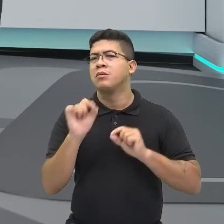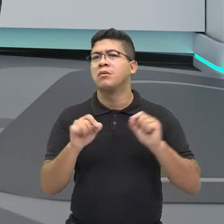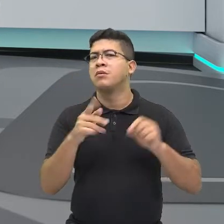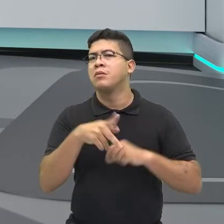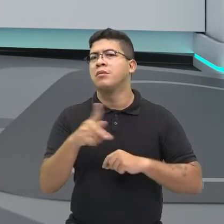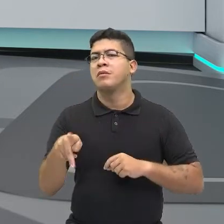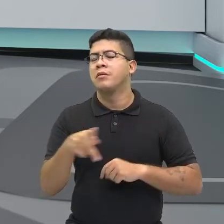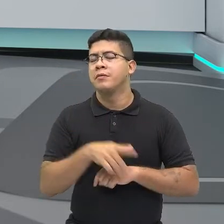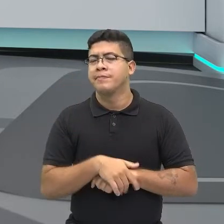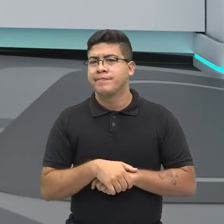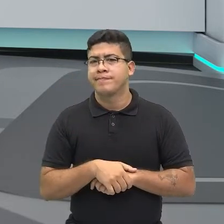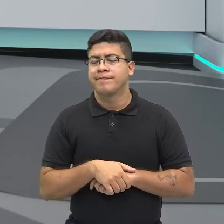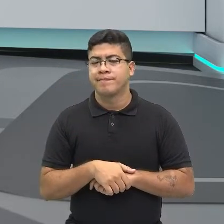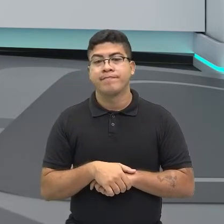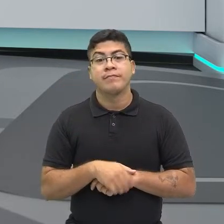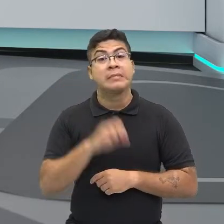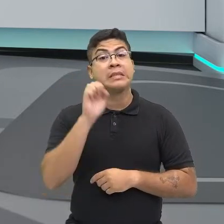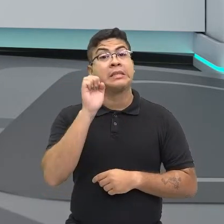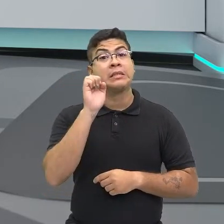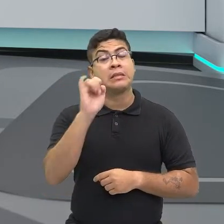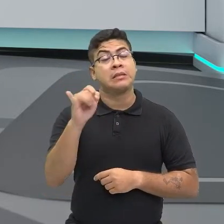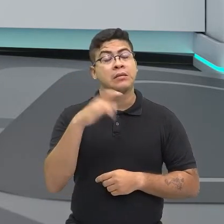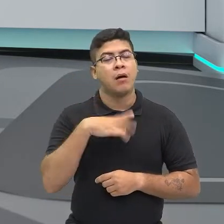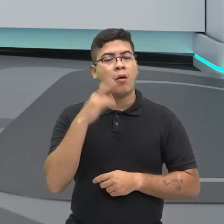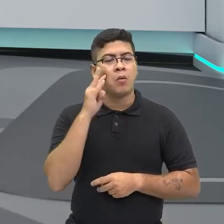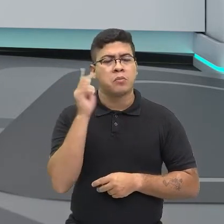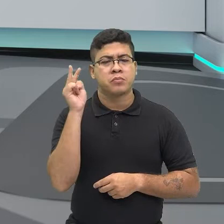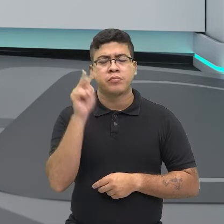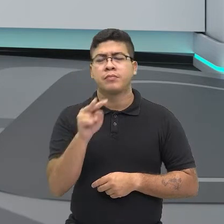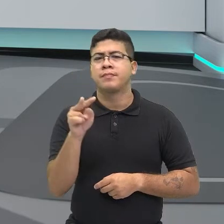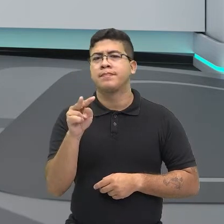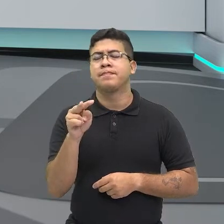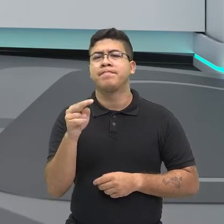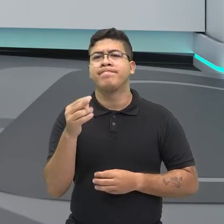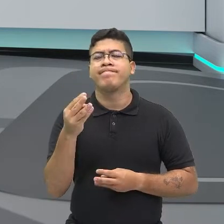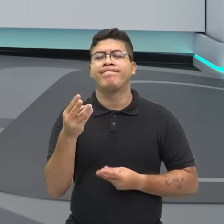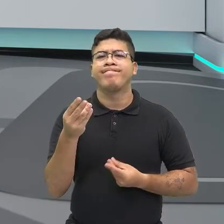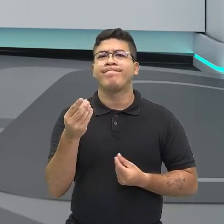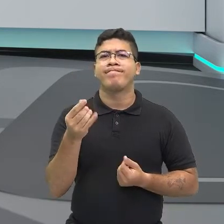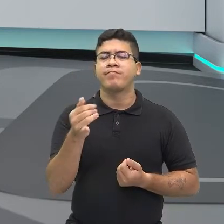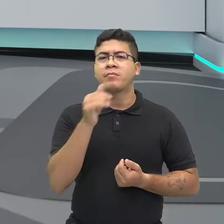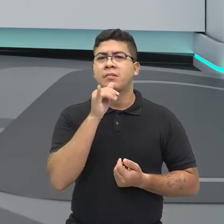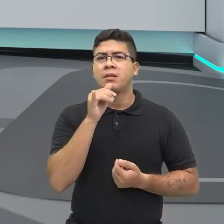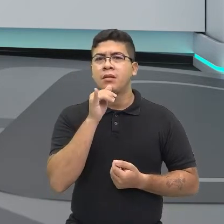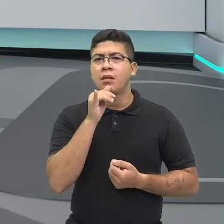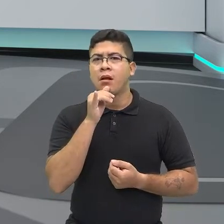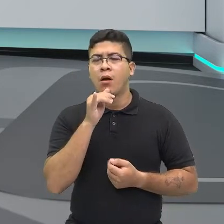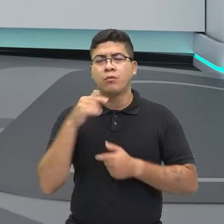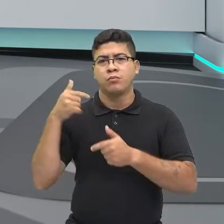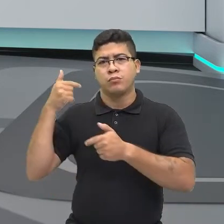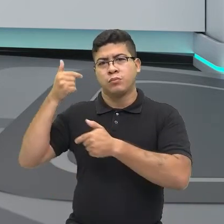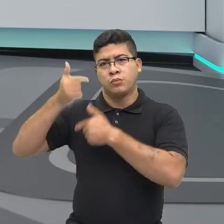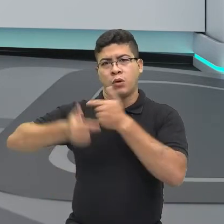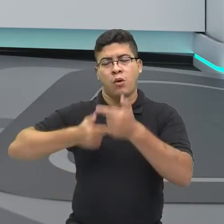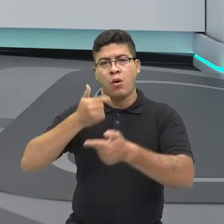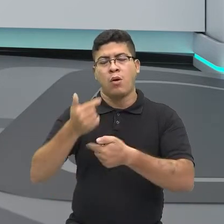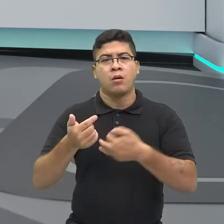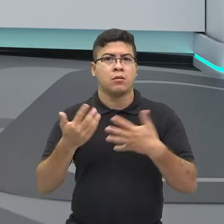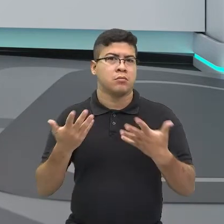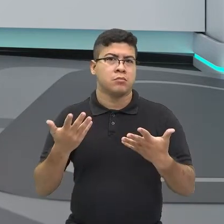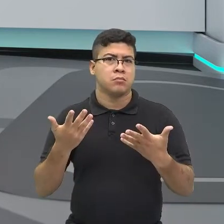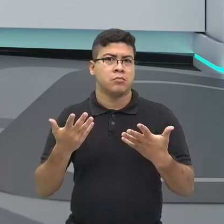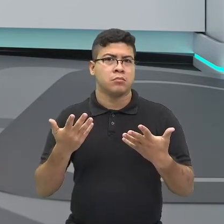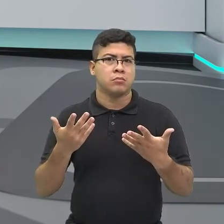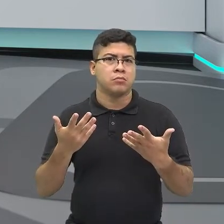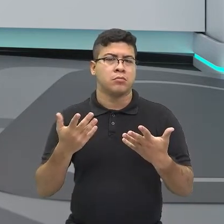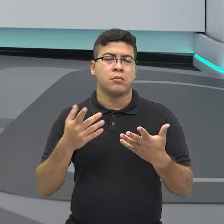professor, e se eu fosse aí, por exemplo, uma imagem clássica, o